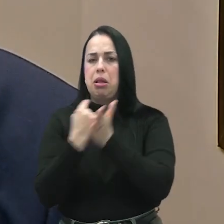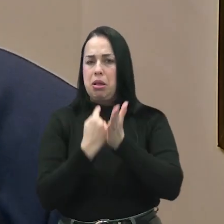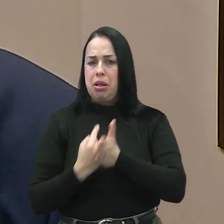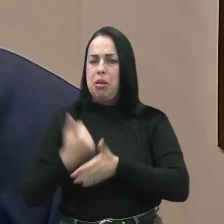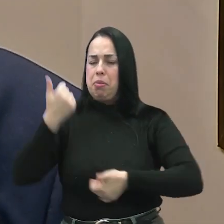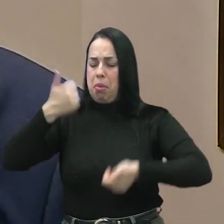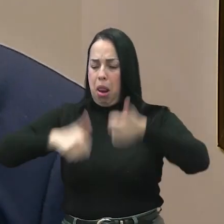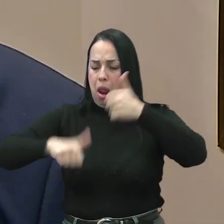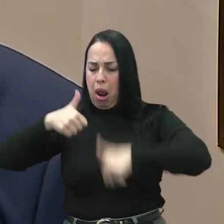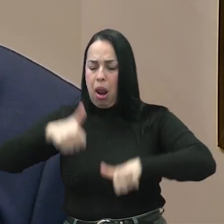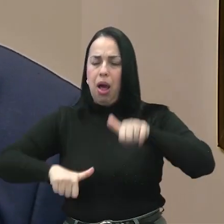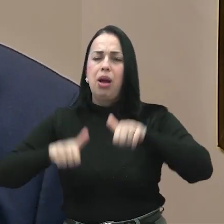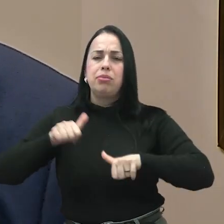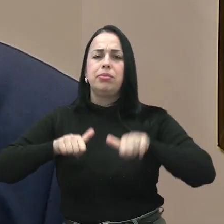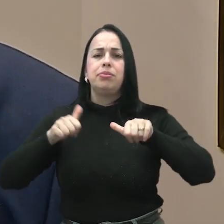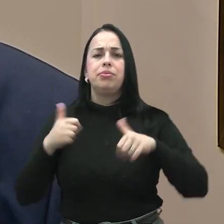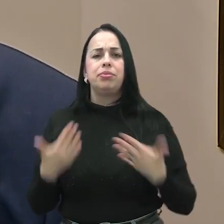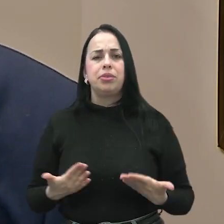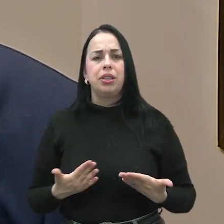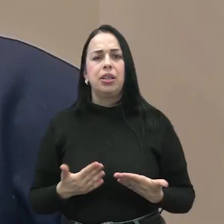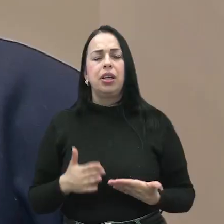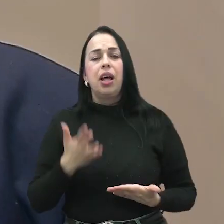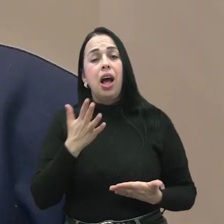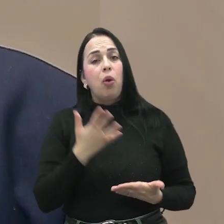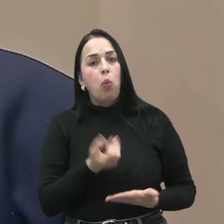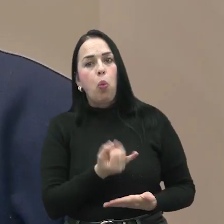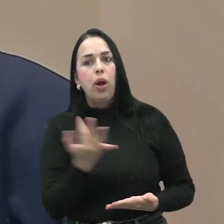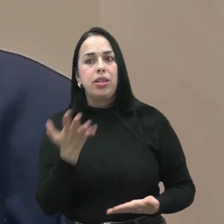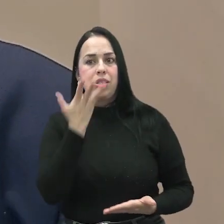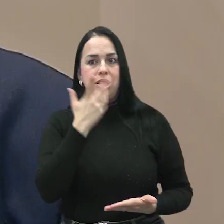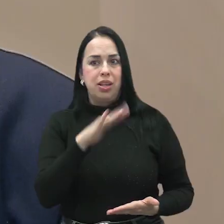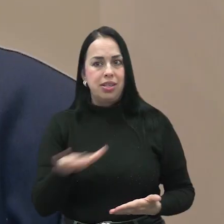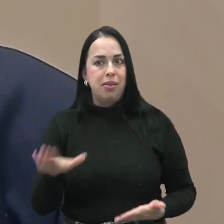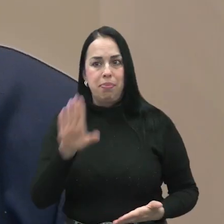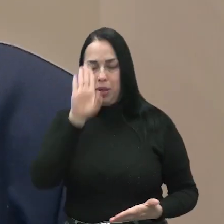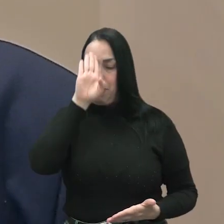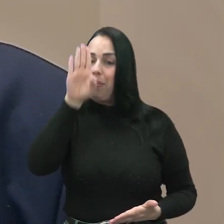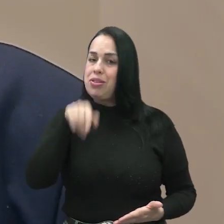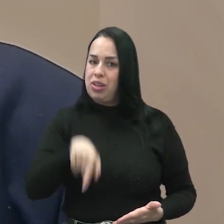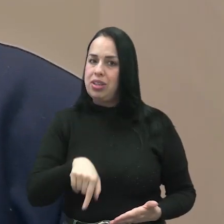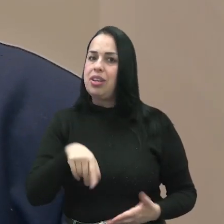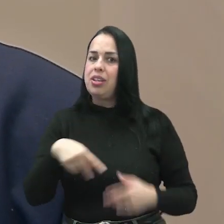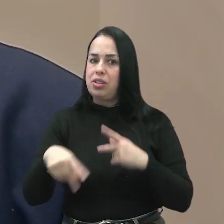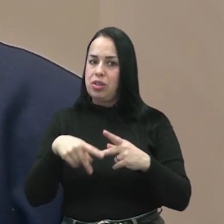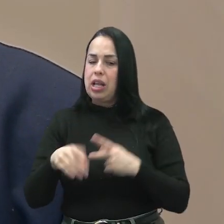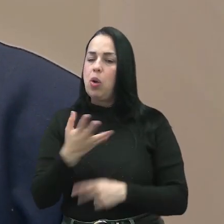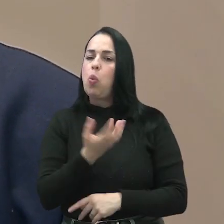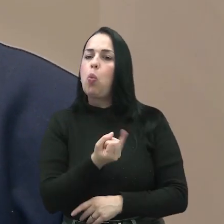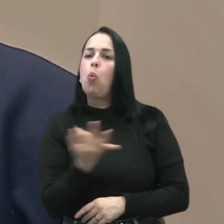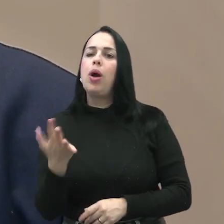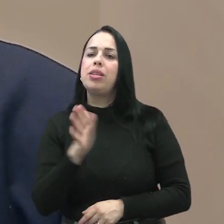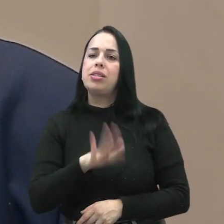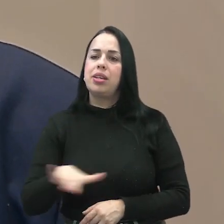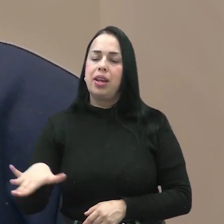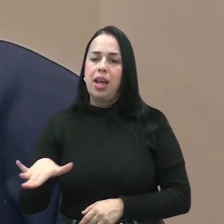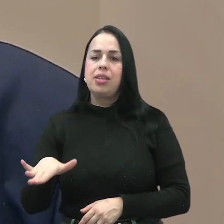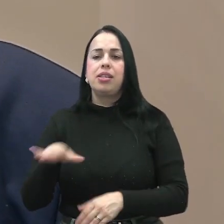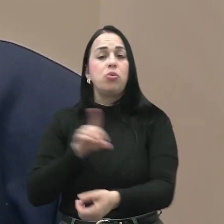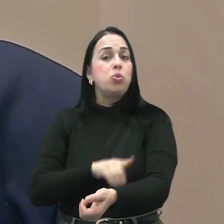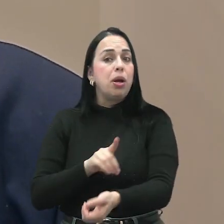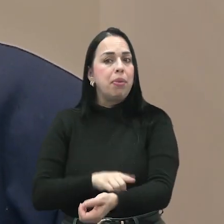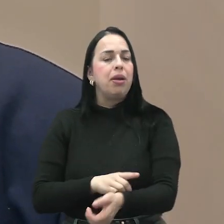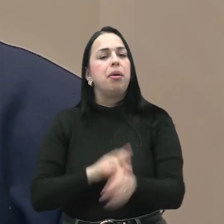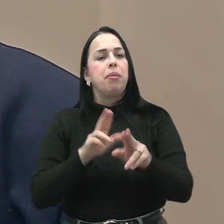no clínico geral, fazer todo esse mapeamento. Nós temos muitas crianças com diabetes, principalmente aqui no nosso município de São José dos Campos. A gente